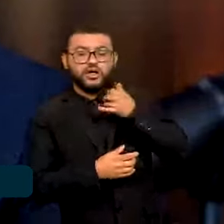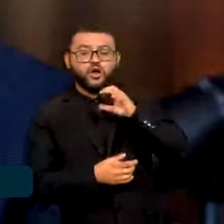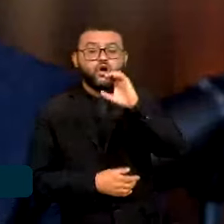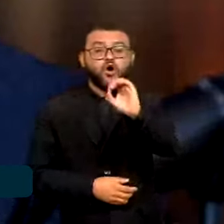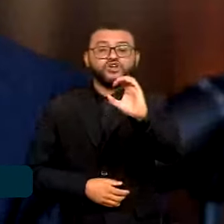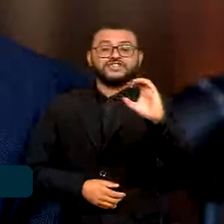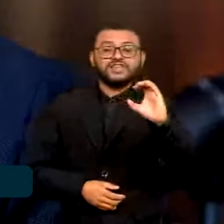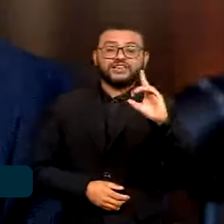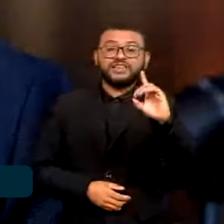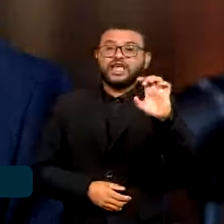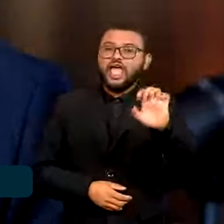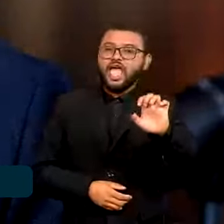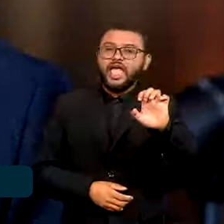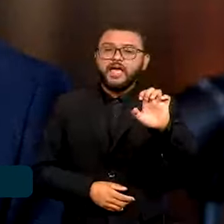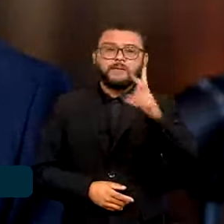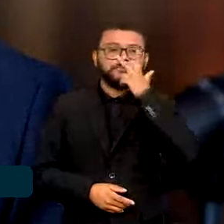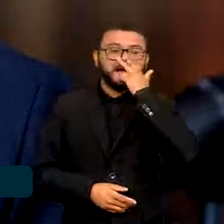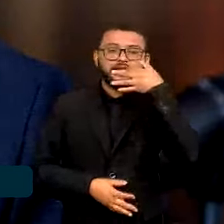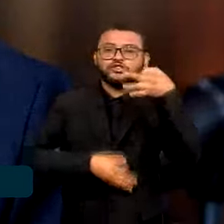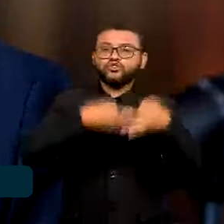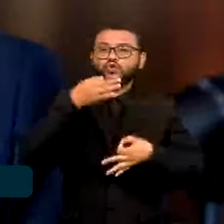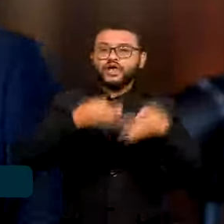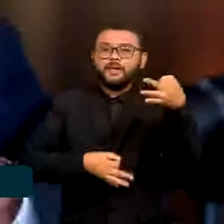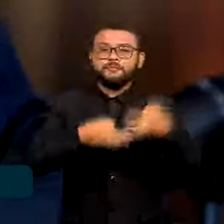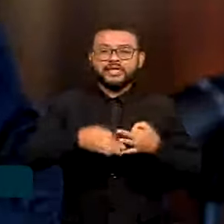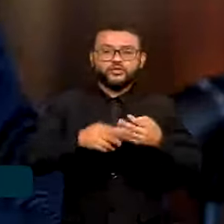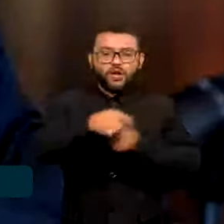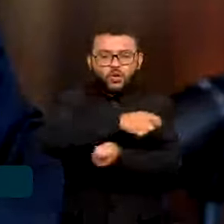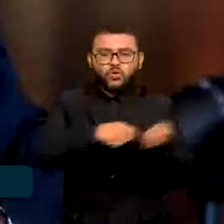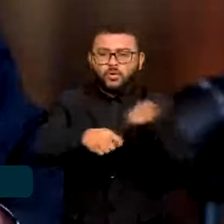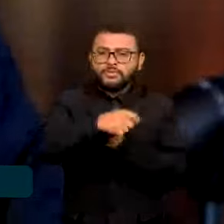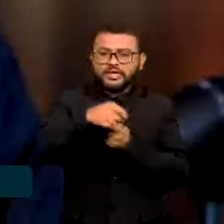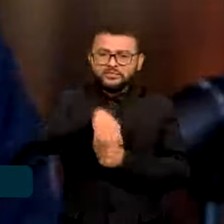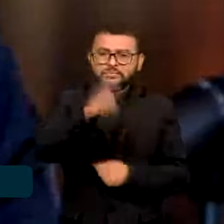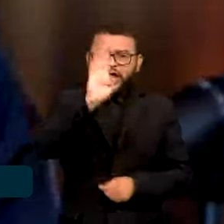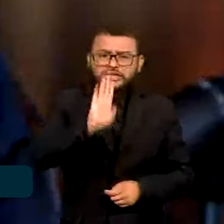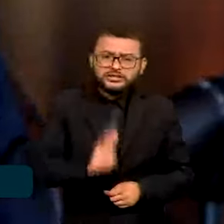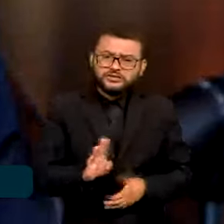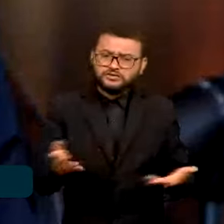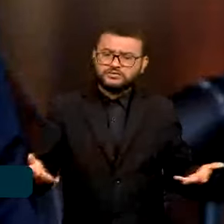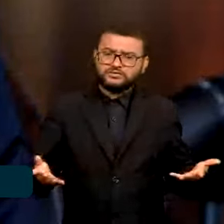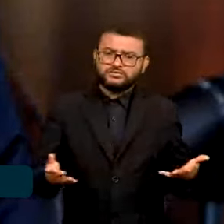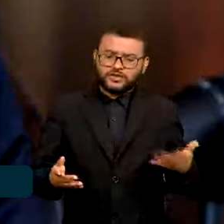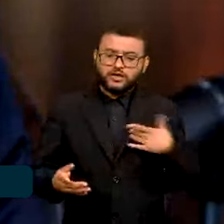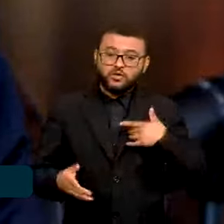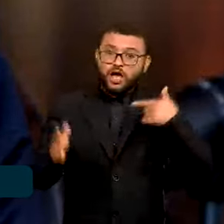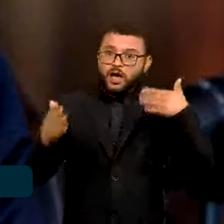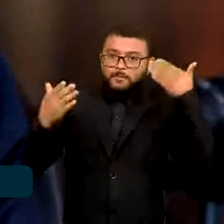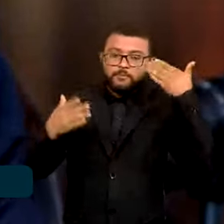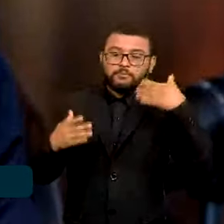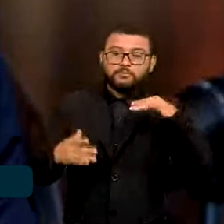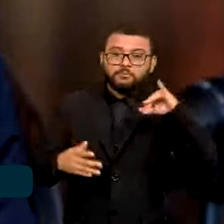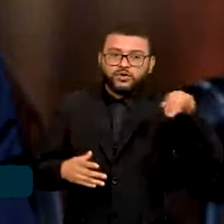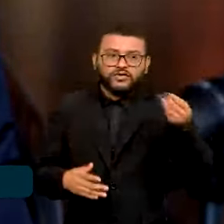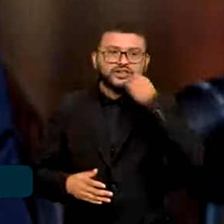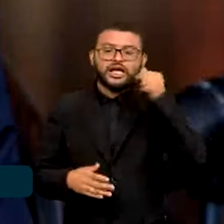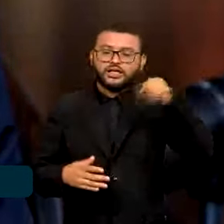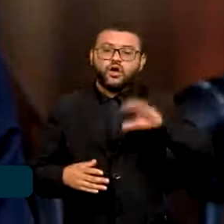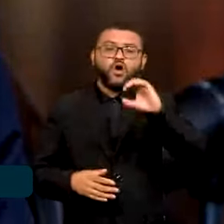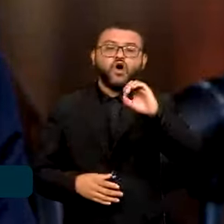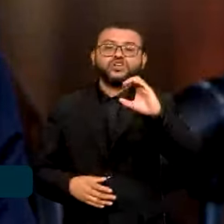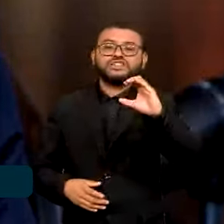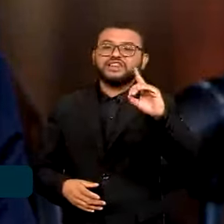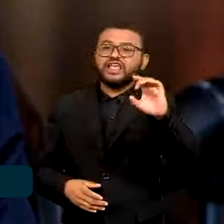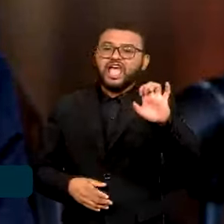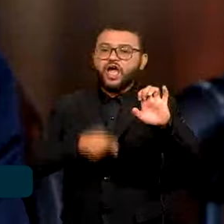fazendo o julgamento da economia brasileira. Eu quero até aproveitar essa gravação aqui para dizer para o pessoal da OCDE que, quando chegar no final do